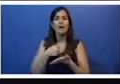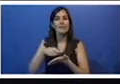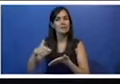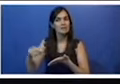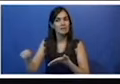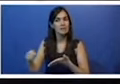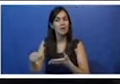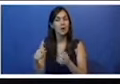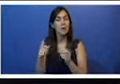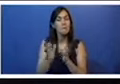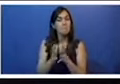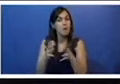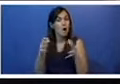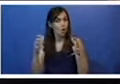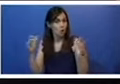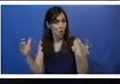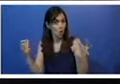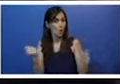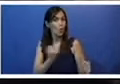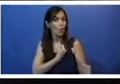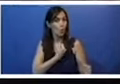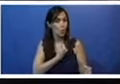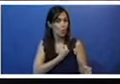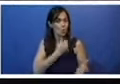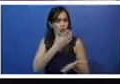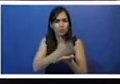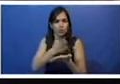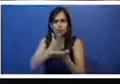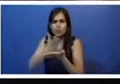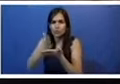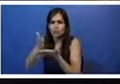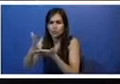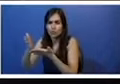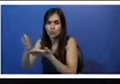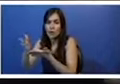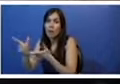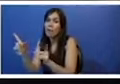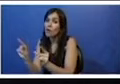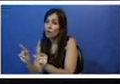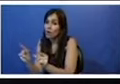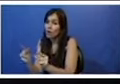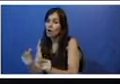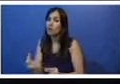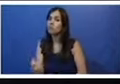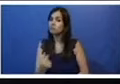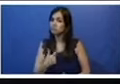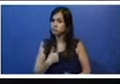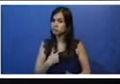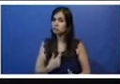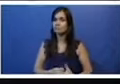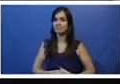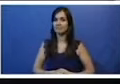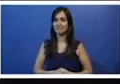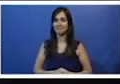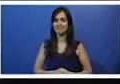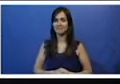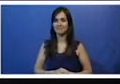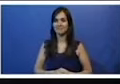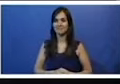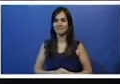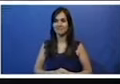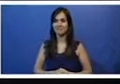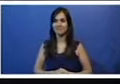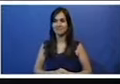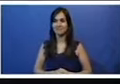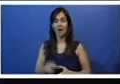porque quanto maior for o número de partes que o todo é dividido menor será o tamanho Olha esse exemplo é